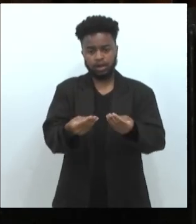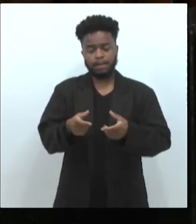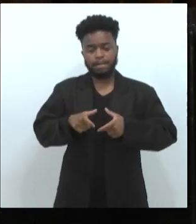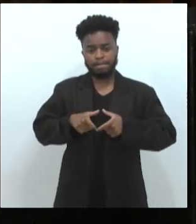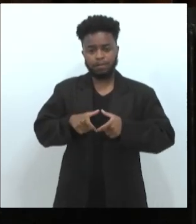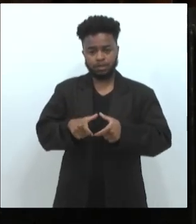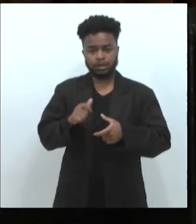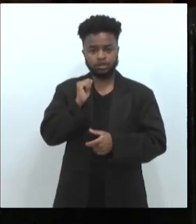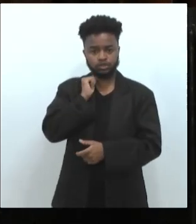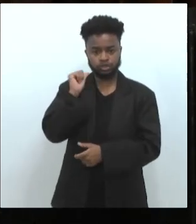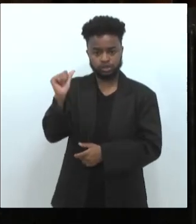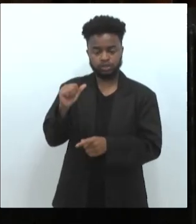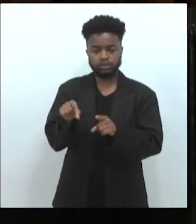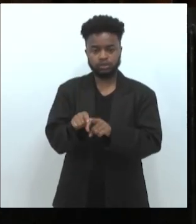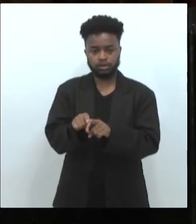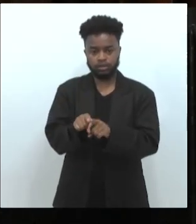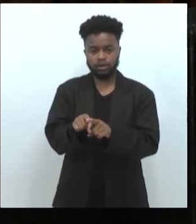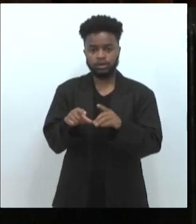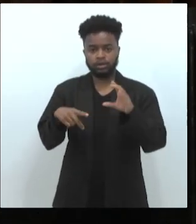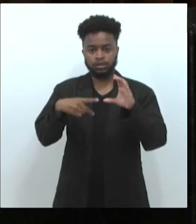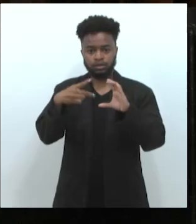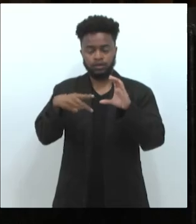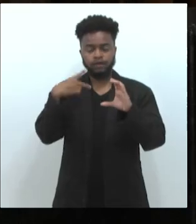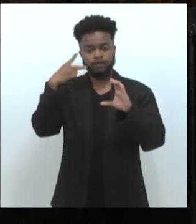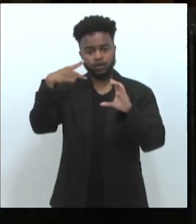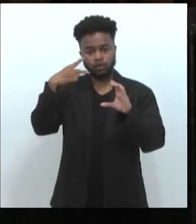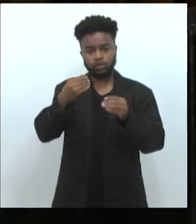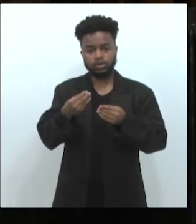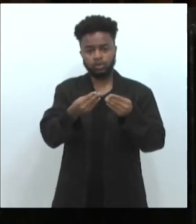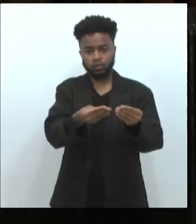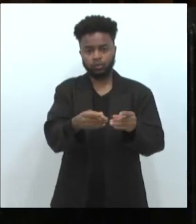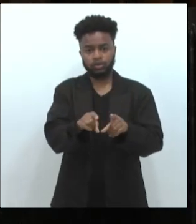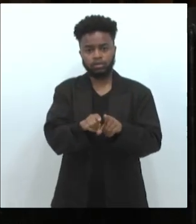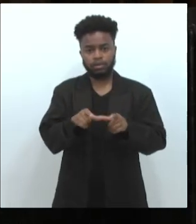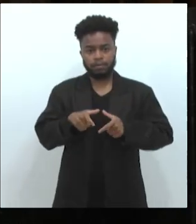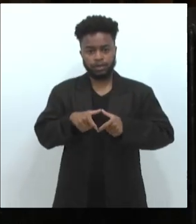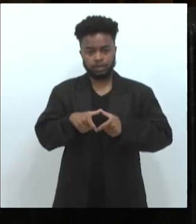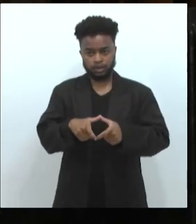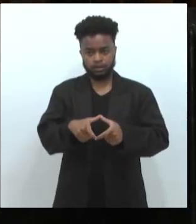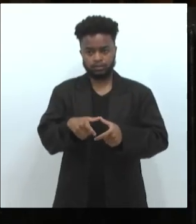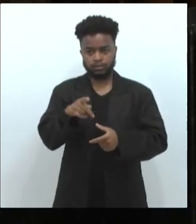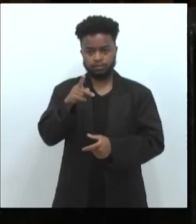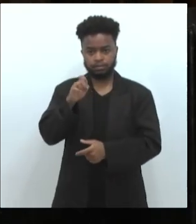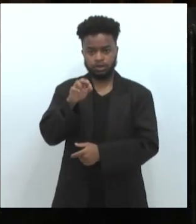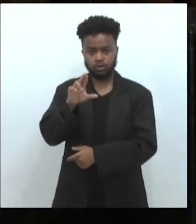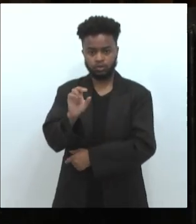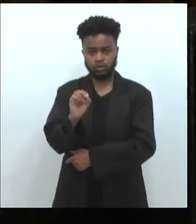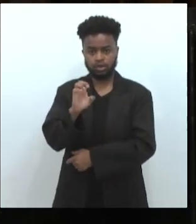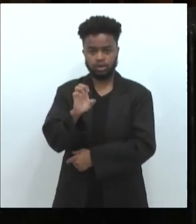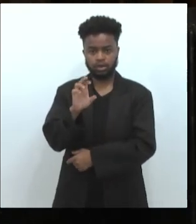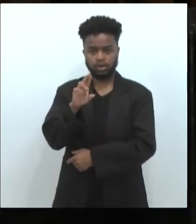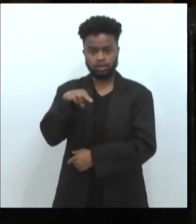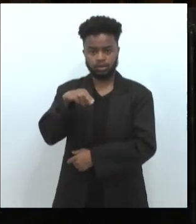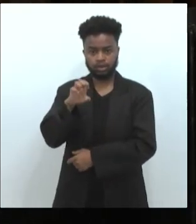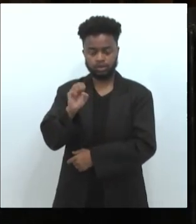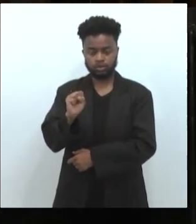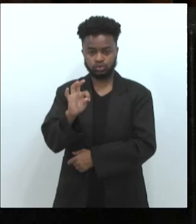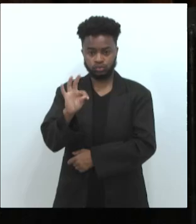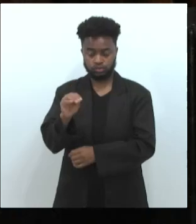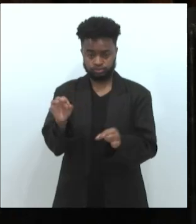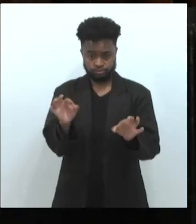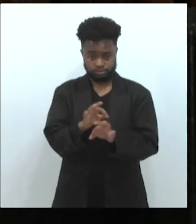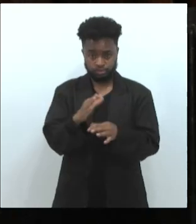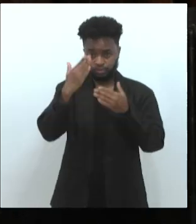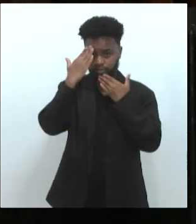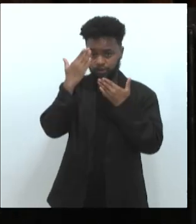Tiradentes, e na Câmara a vereadora Vera Lins também o deu a medalha Pedro Ernesto. Tenho dito muito obrigado,